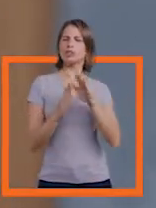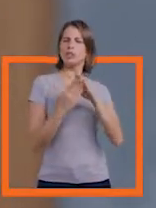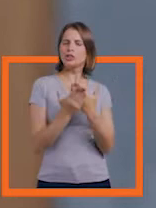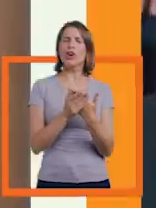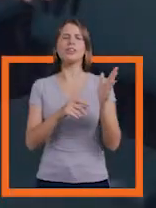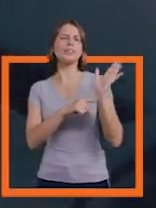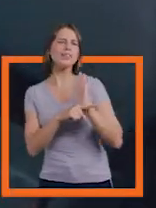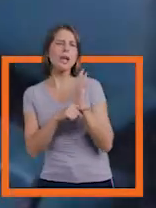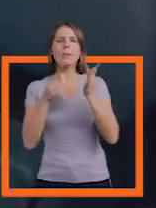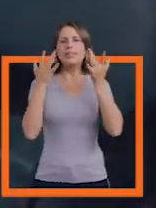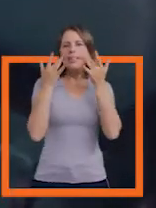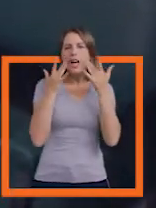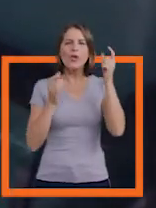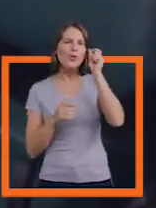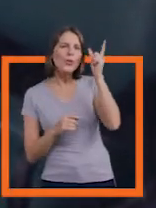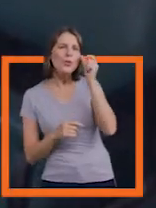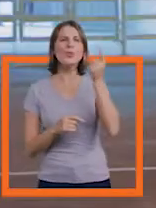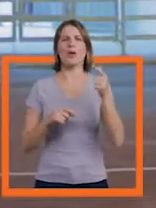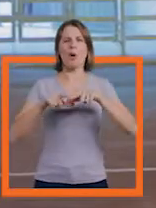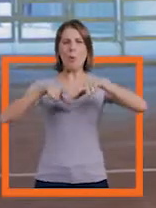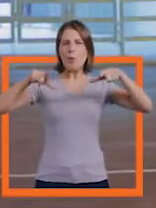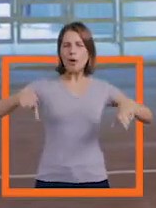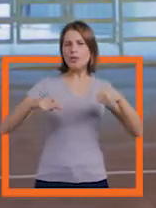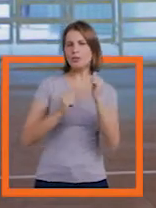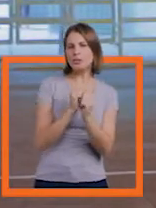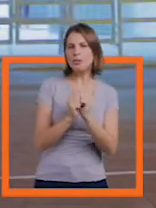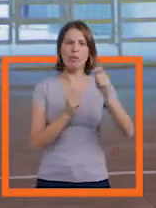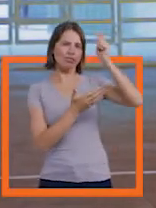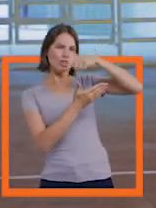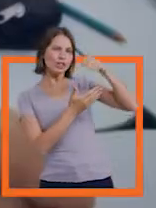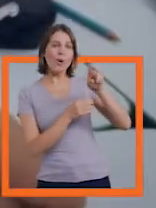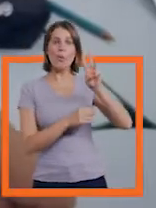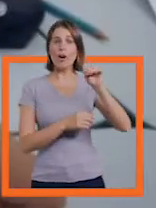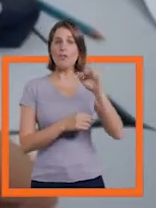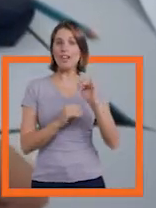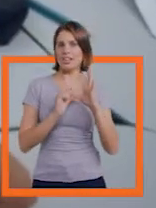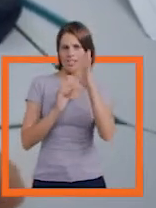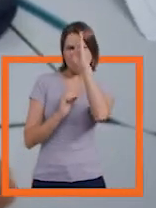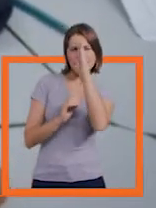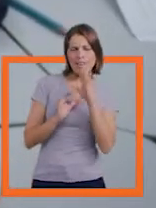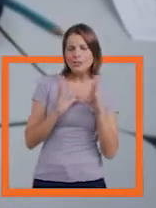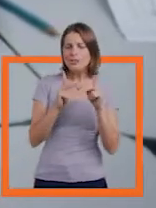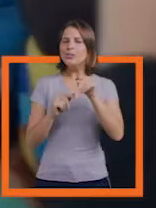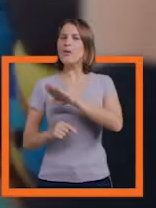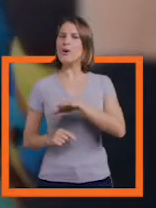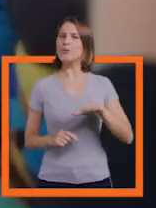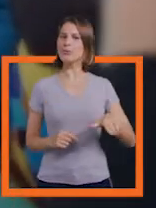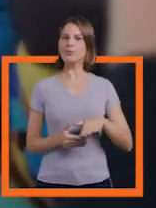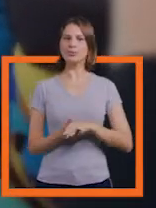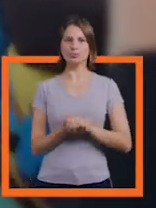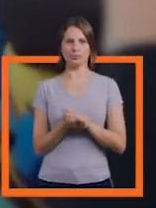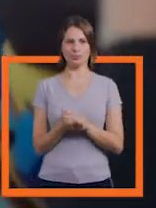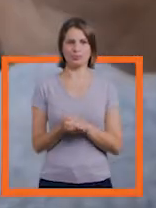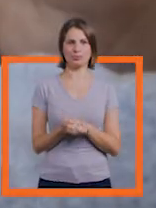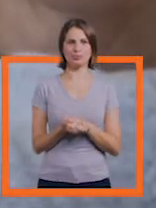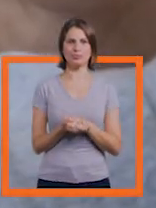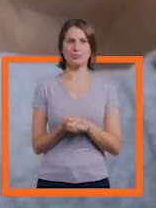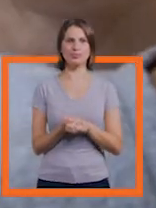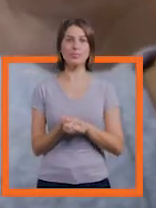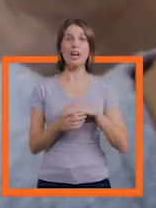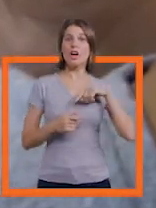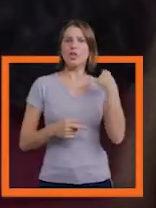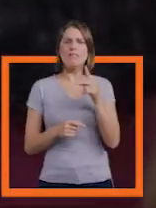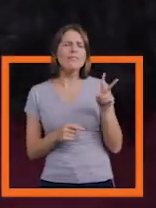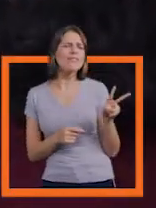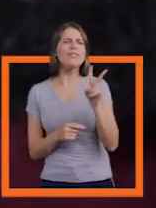nossas escolas. Cinema, teatro, cultura, quadras esportivas, lousa digital, Wi-Fi de graça para todos os